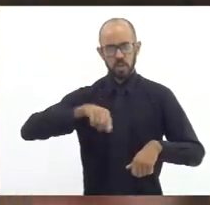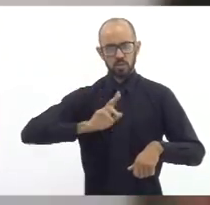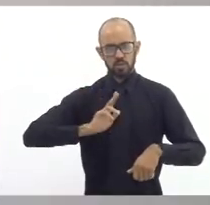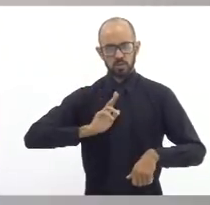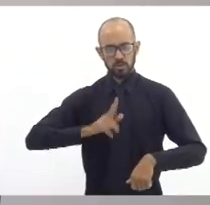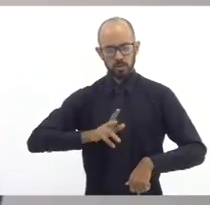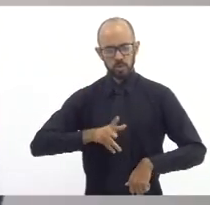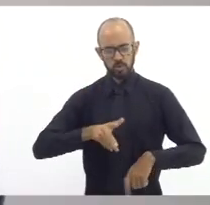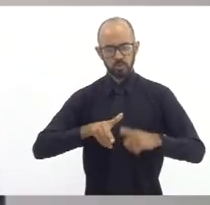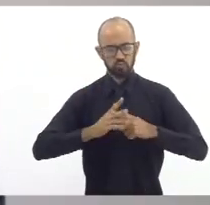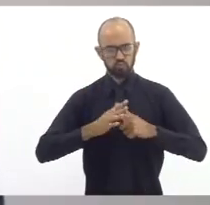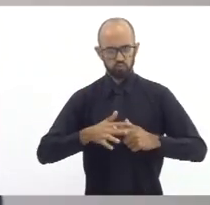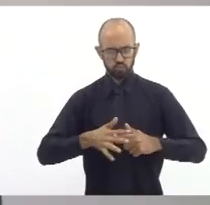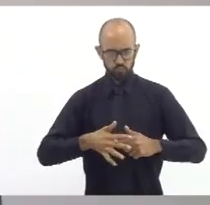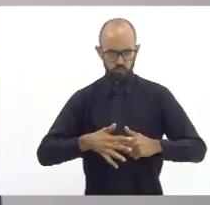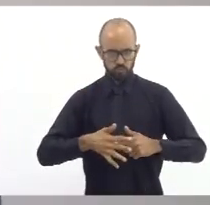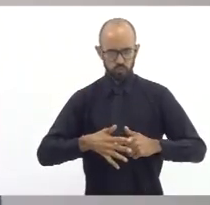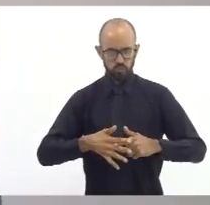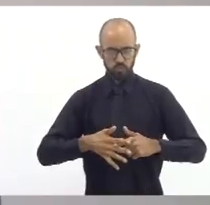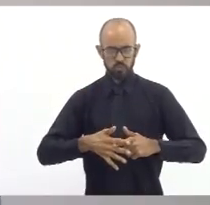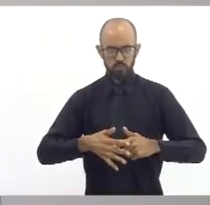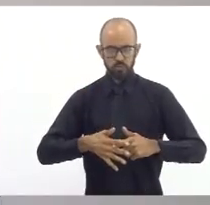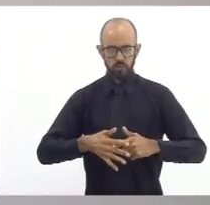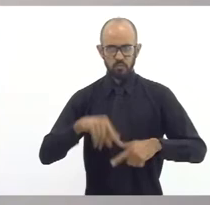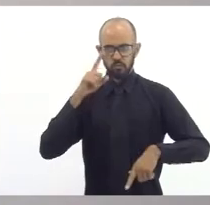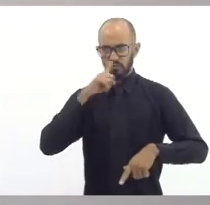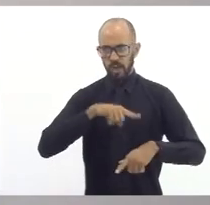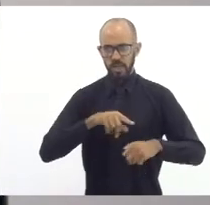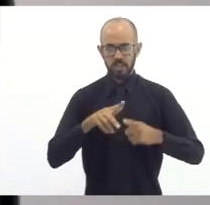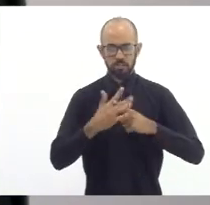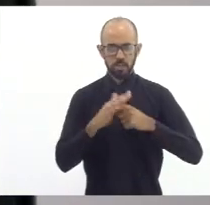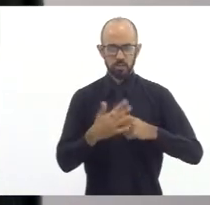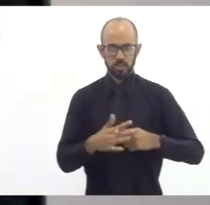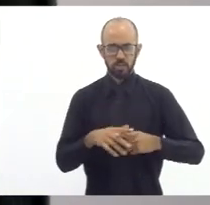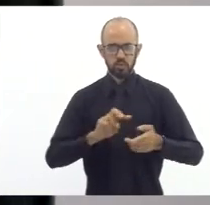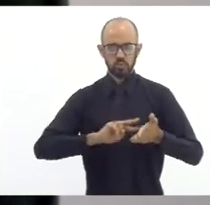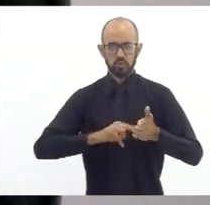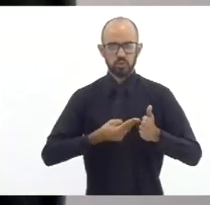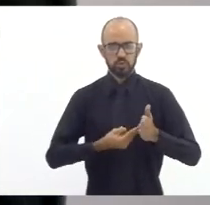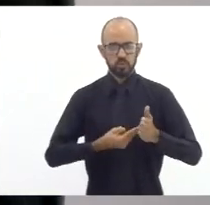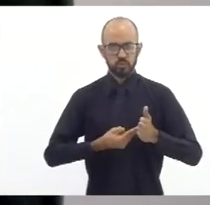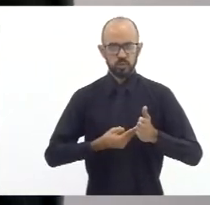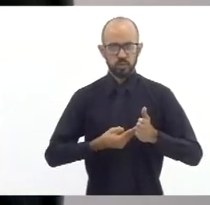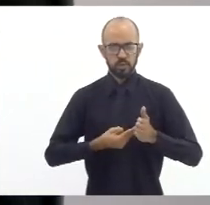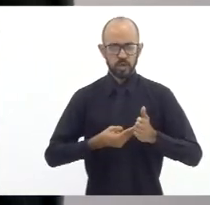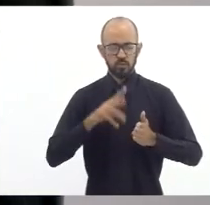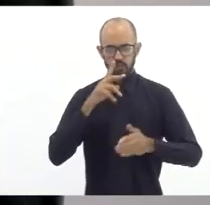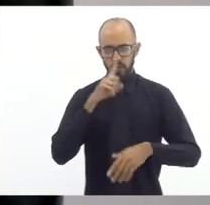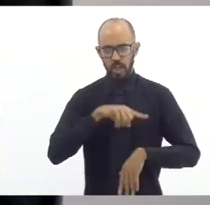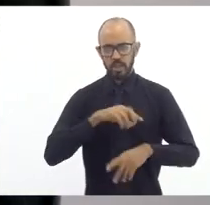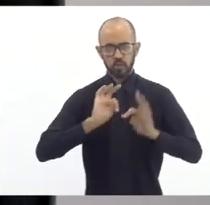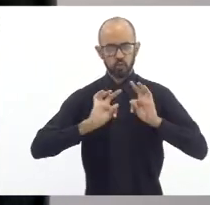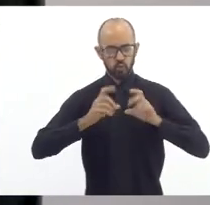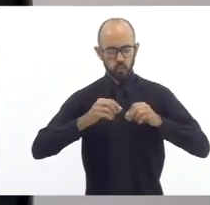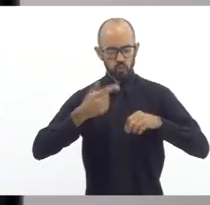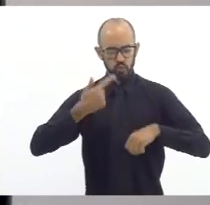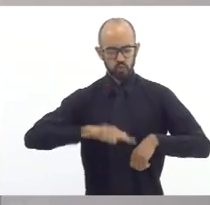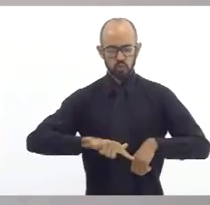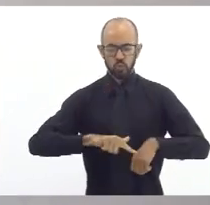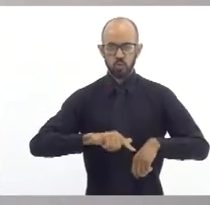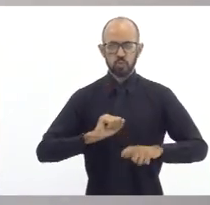manutenção. Praticamente, falha na manutenção significa falha em todos os outros